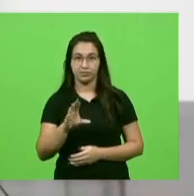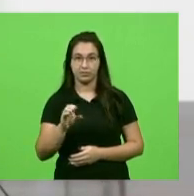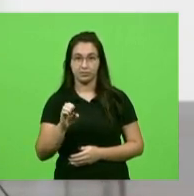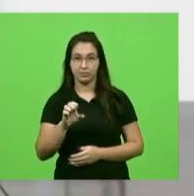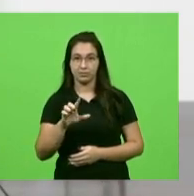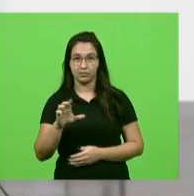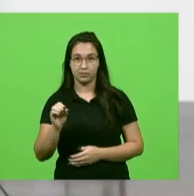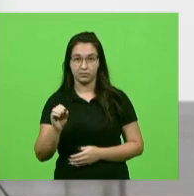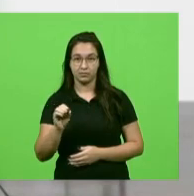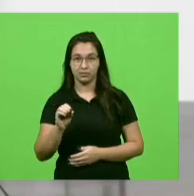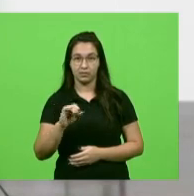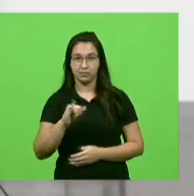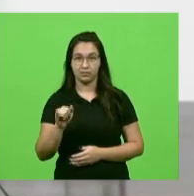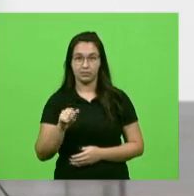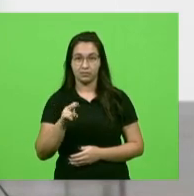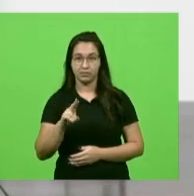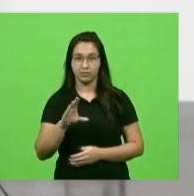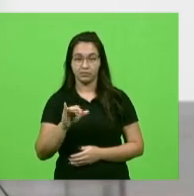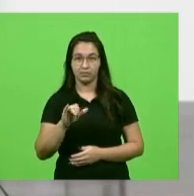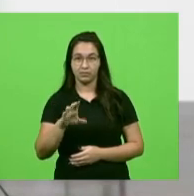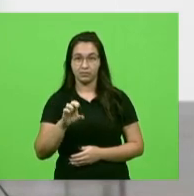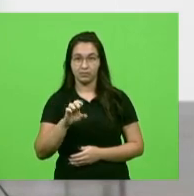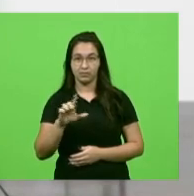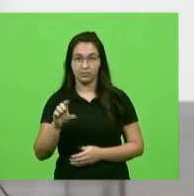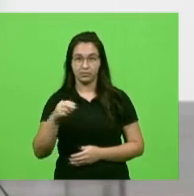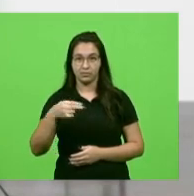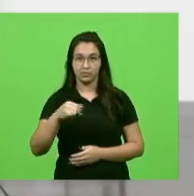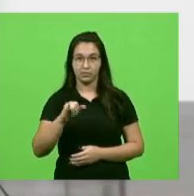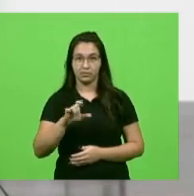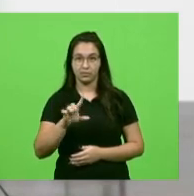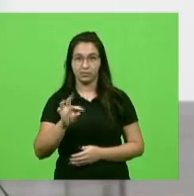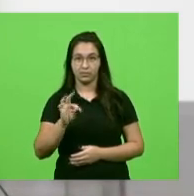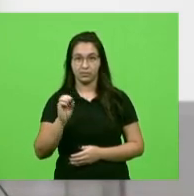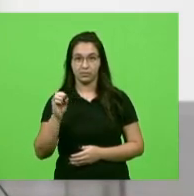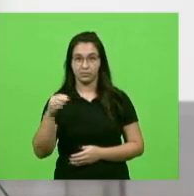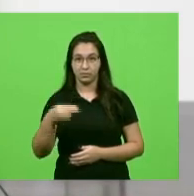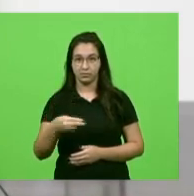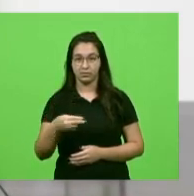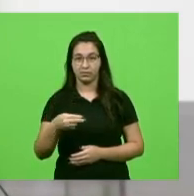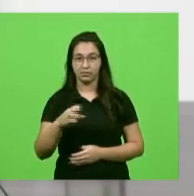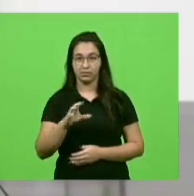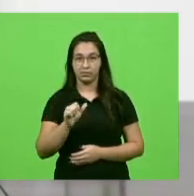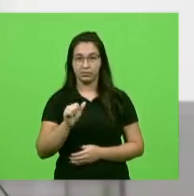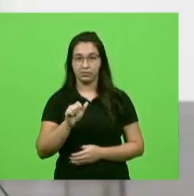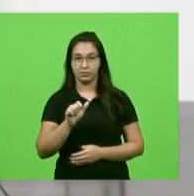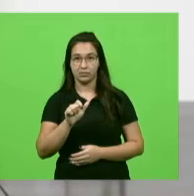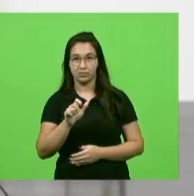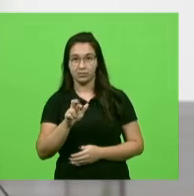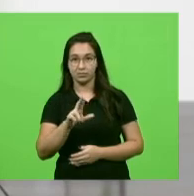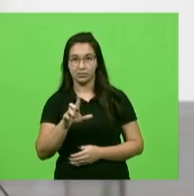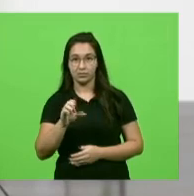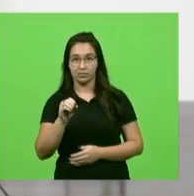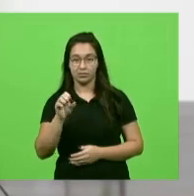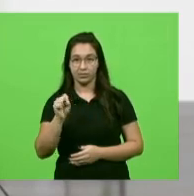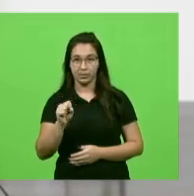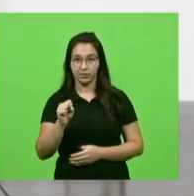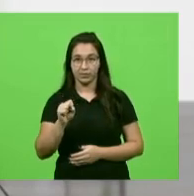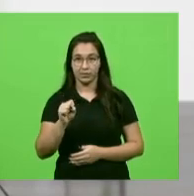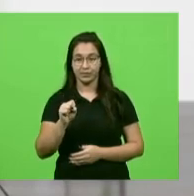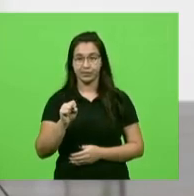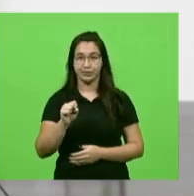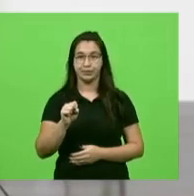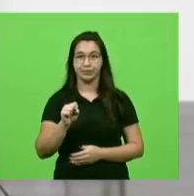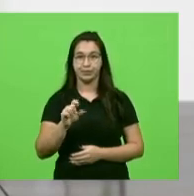Ciel Neis, Newton Silva Pacheco, Carlos Alberto Vieira, Fernando de Melo Viana, Leonardo